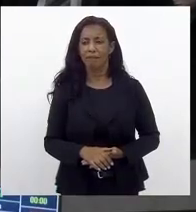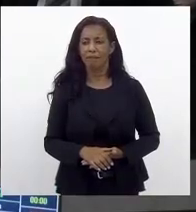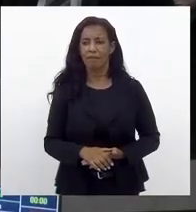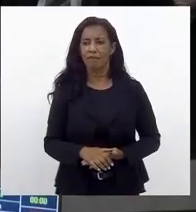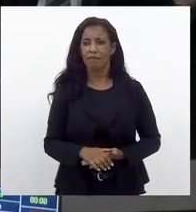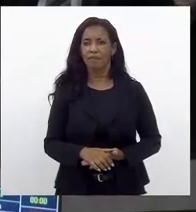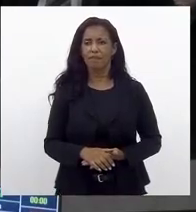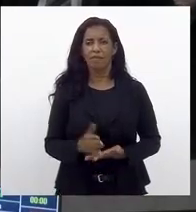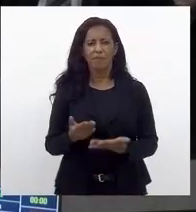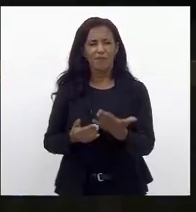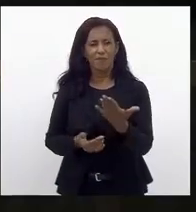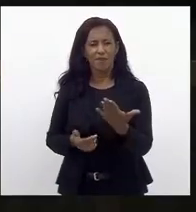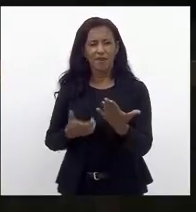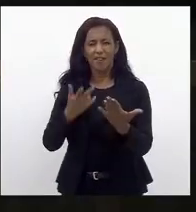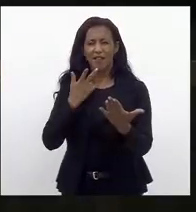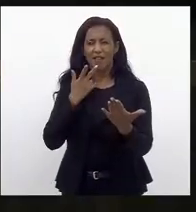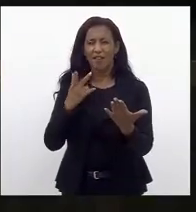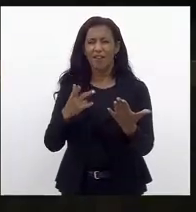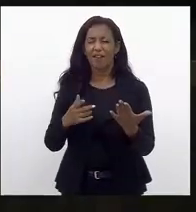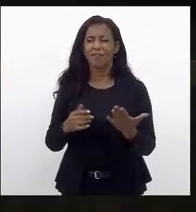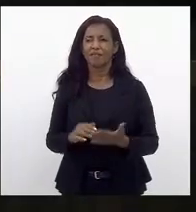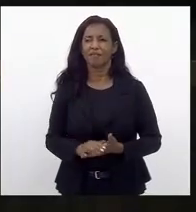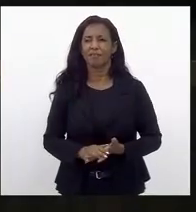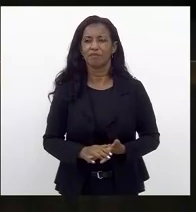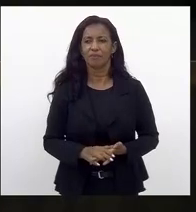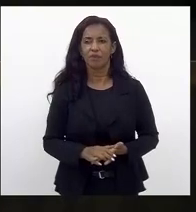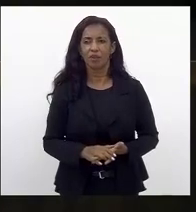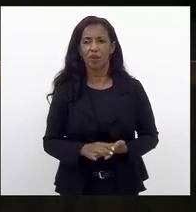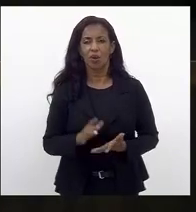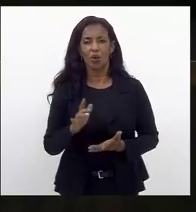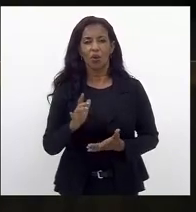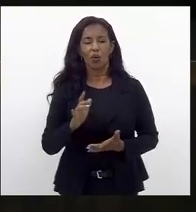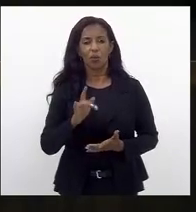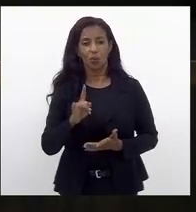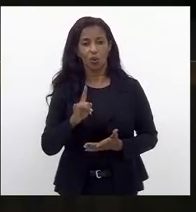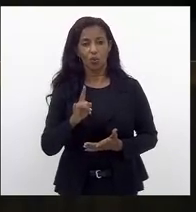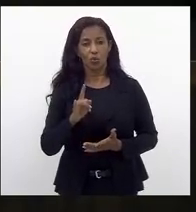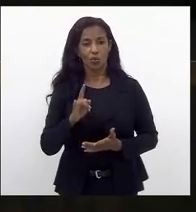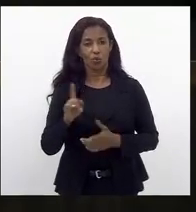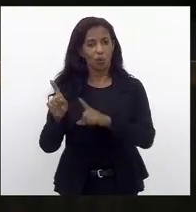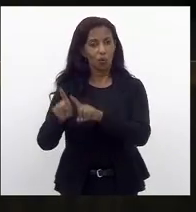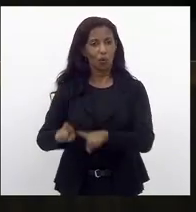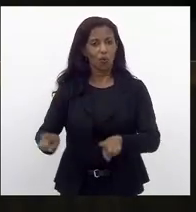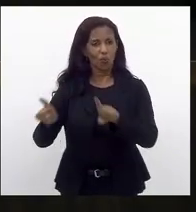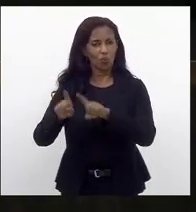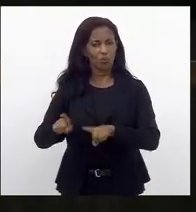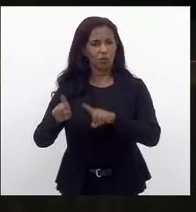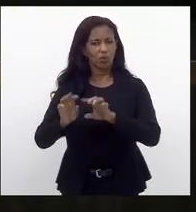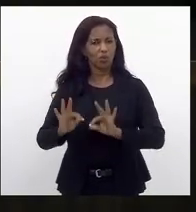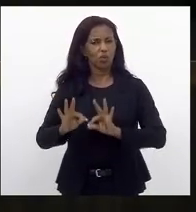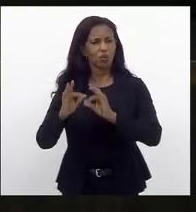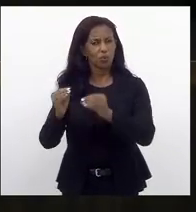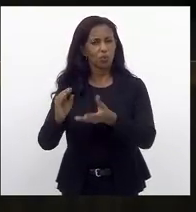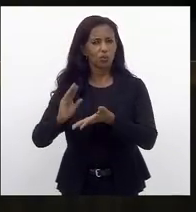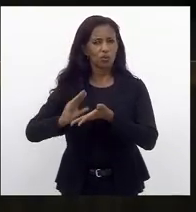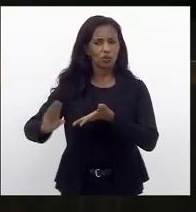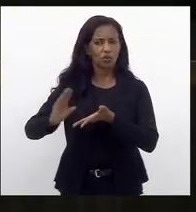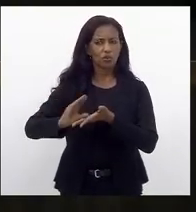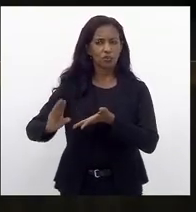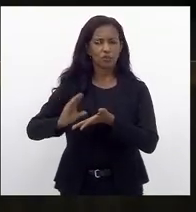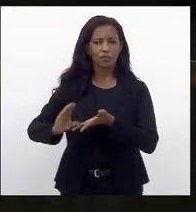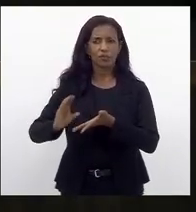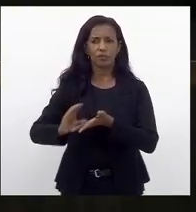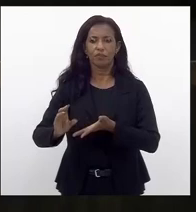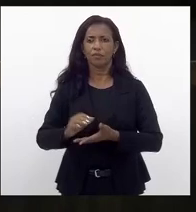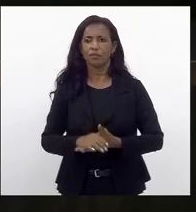e é bom se você é precioso tempo nosso computador aqui do touch tudo que a gente vê chegou aqui tudo